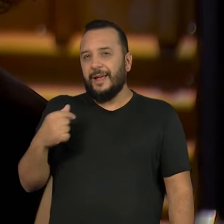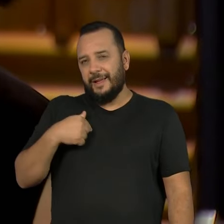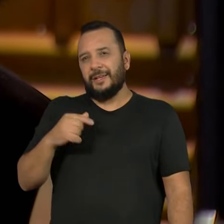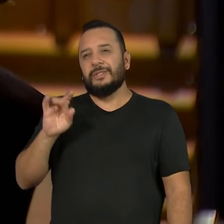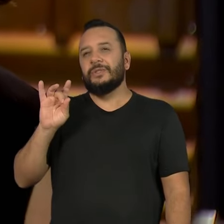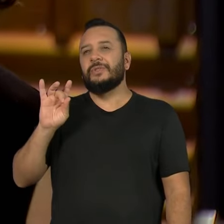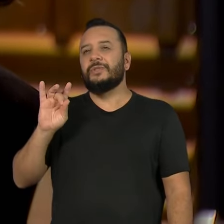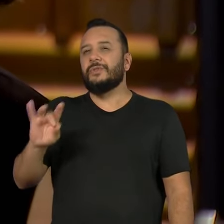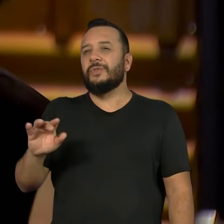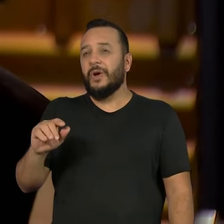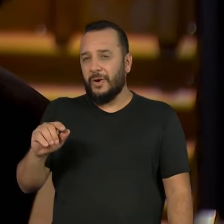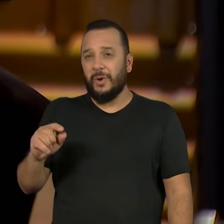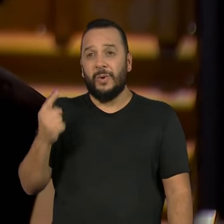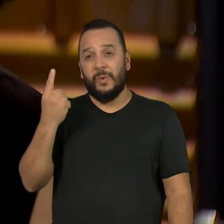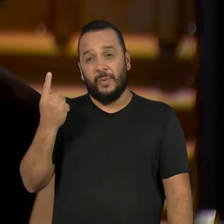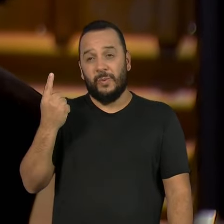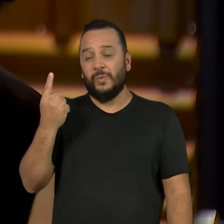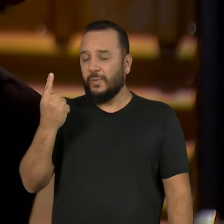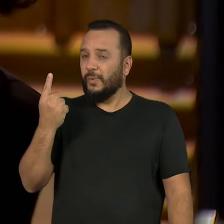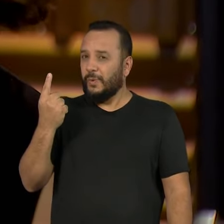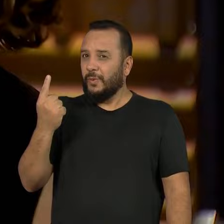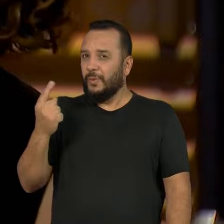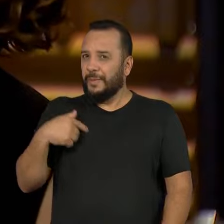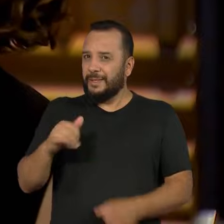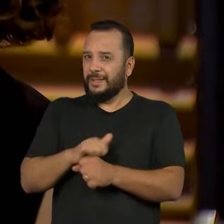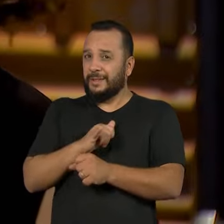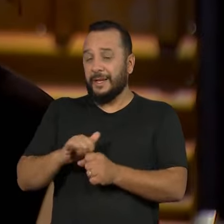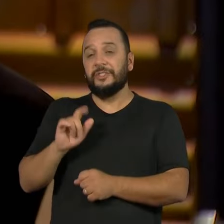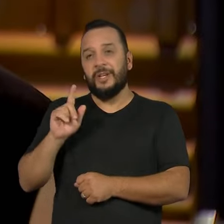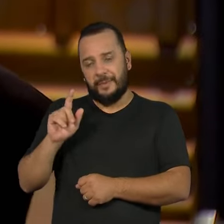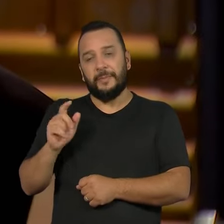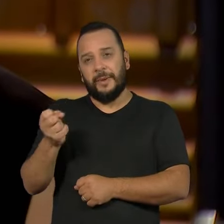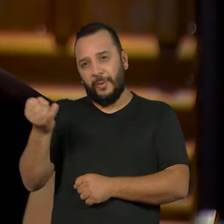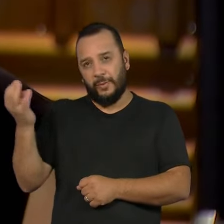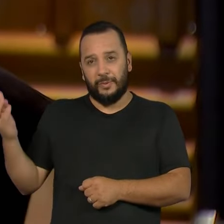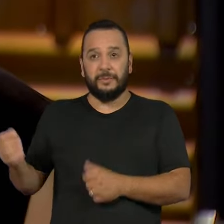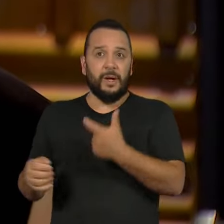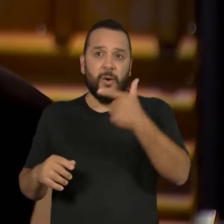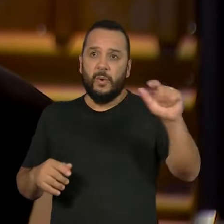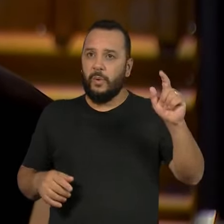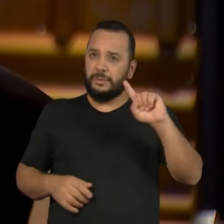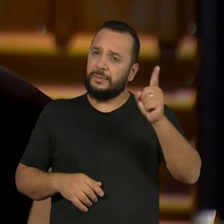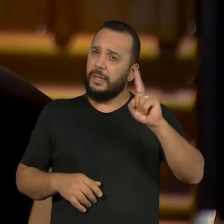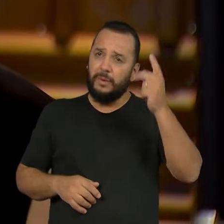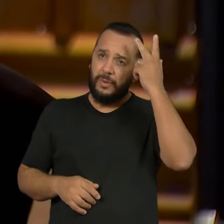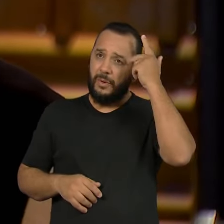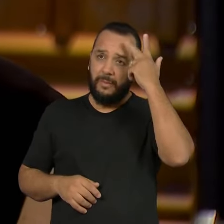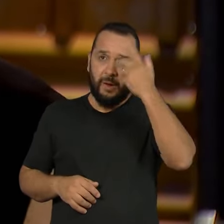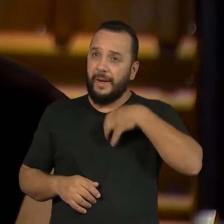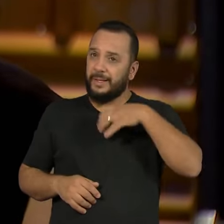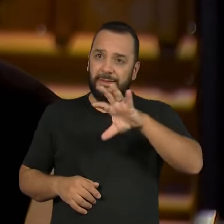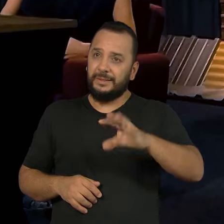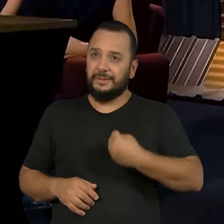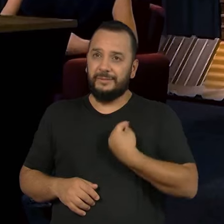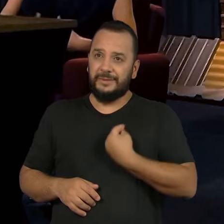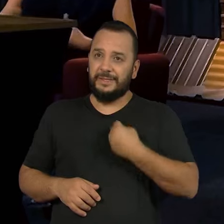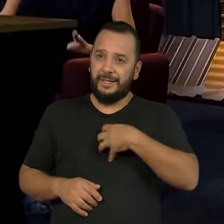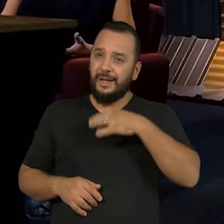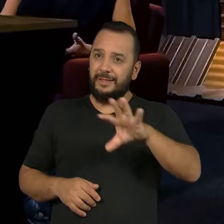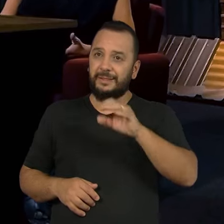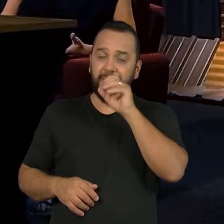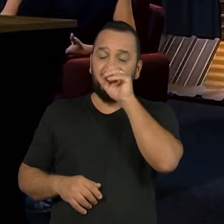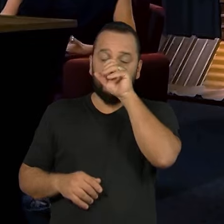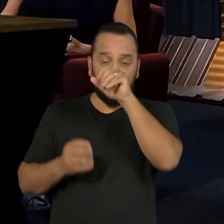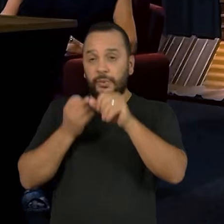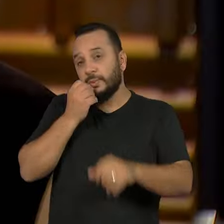instrumental é instrumental e é técnica para alguns e para outros não é faz parte da sua vida e tudo